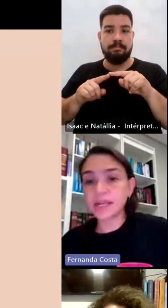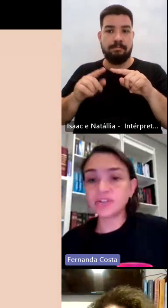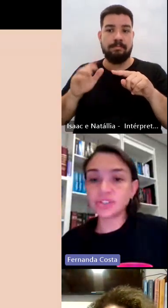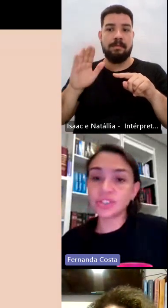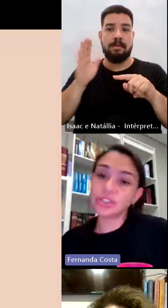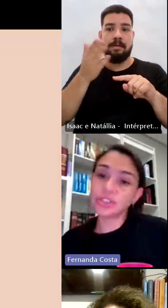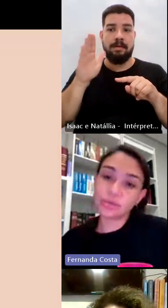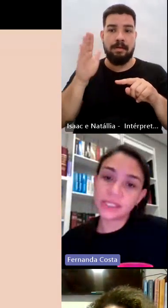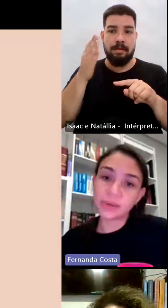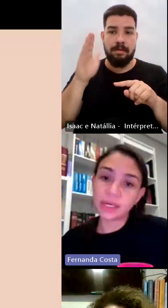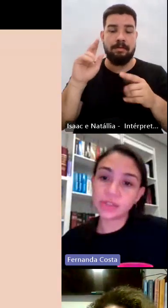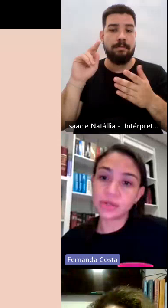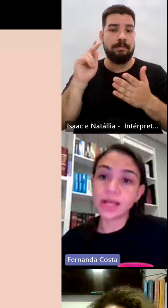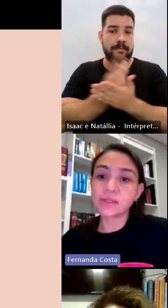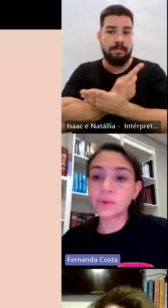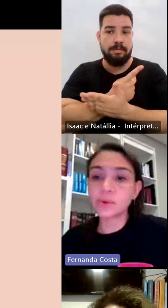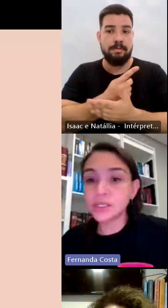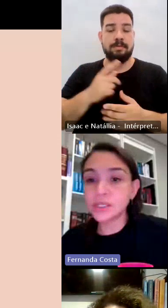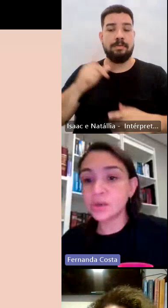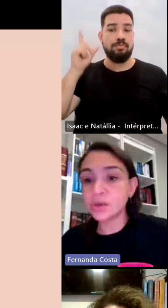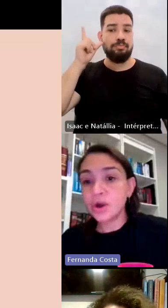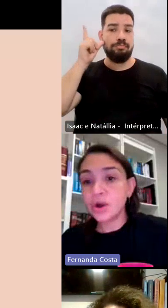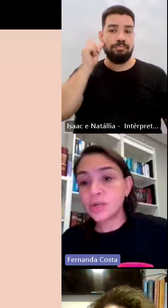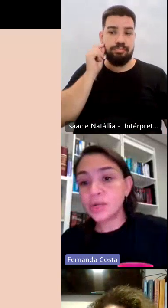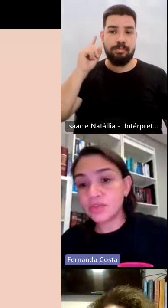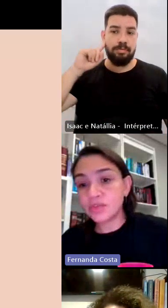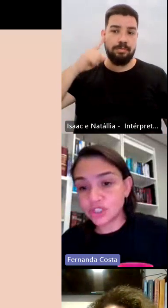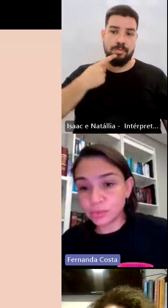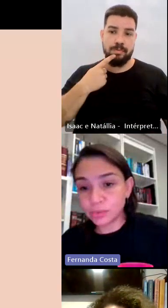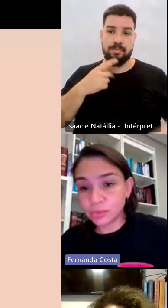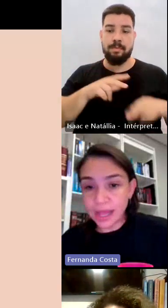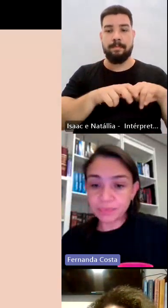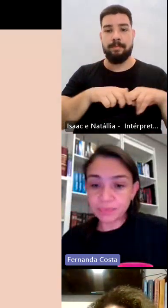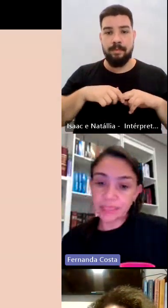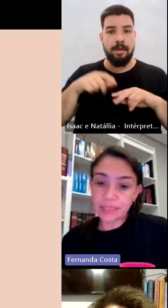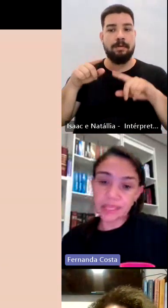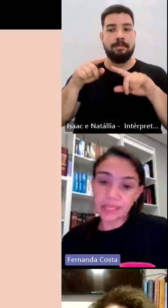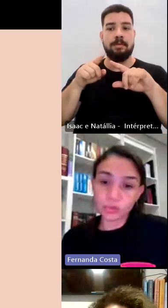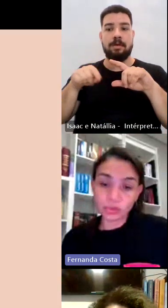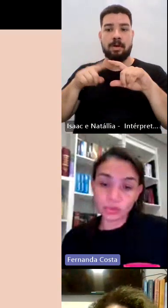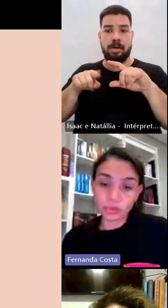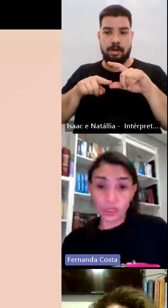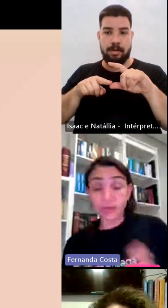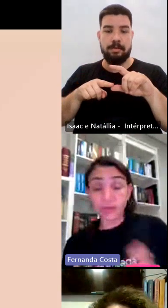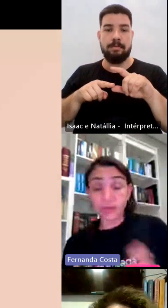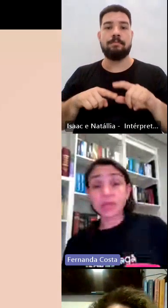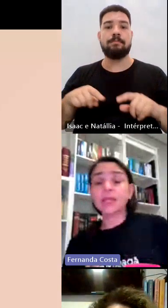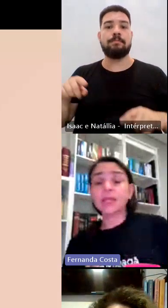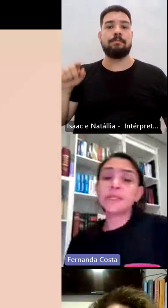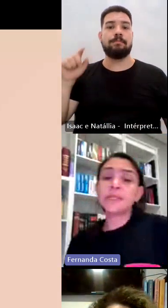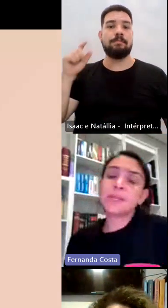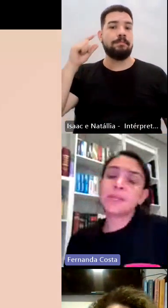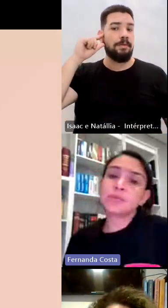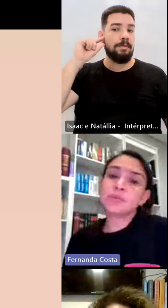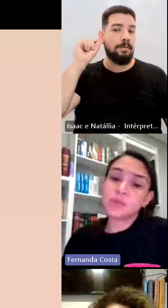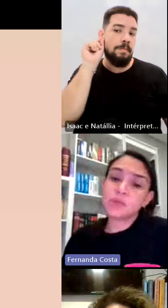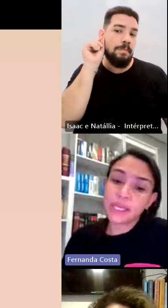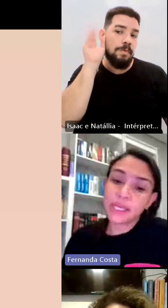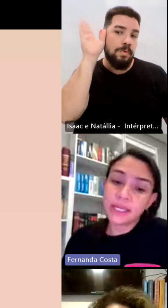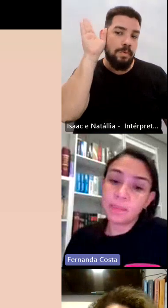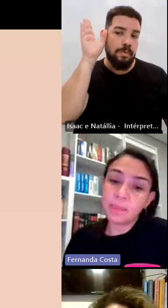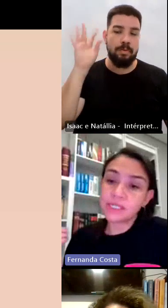casos, né, de surdez estão relacionados com isso, o nervo vestibular e também a tuba auditiva. Então, quando eu penso na